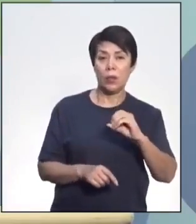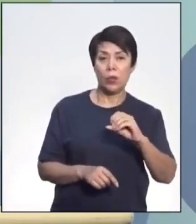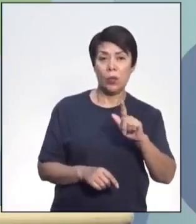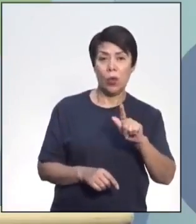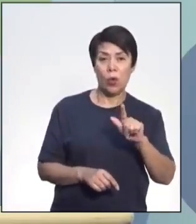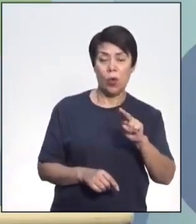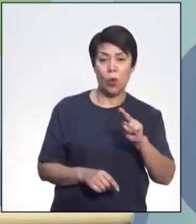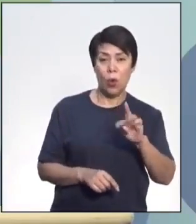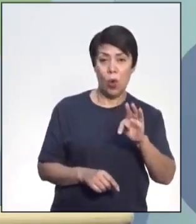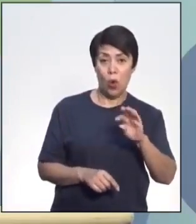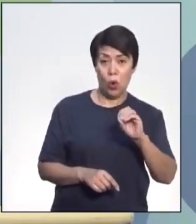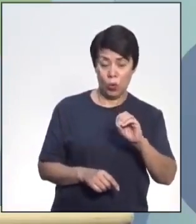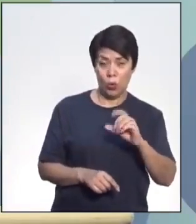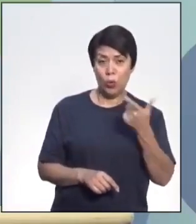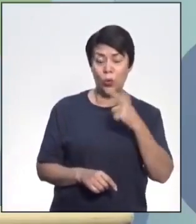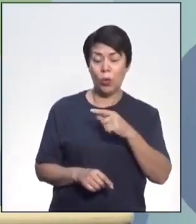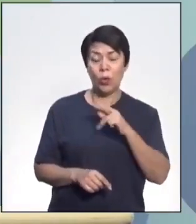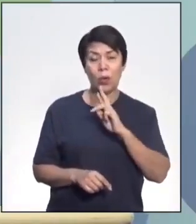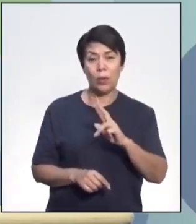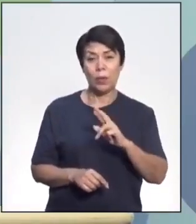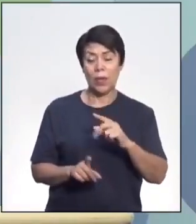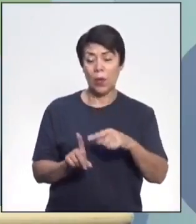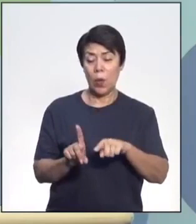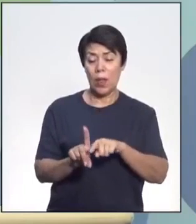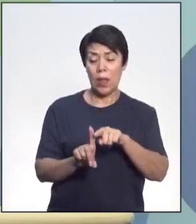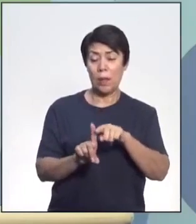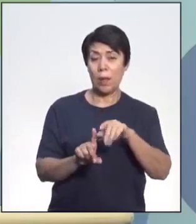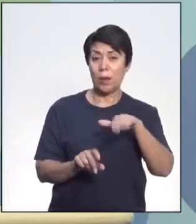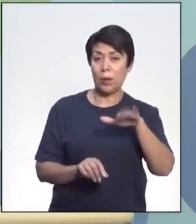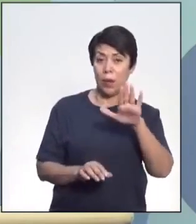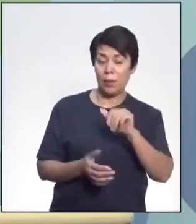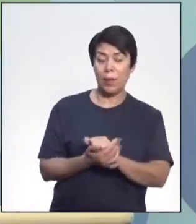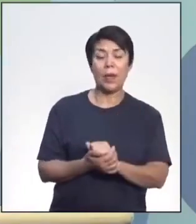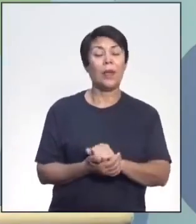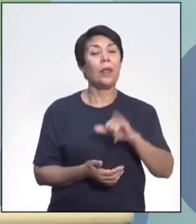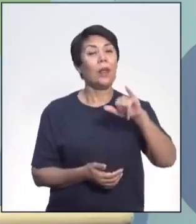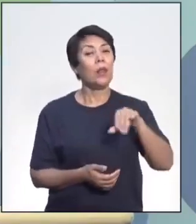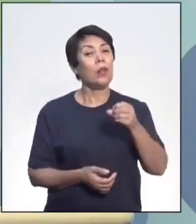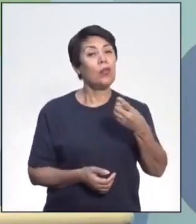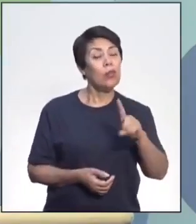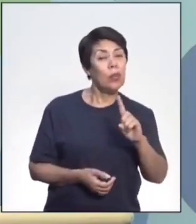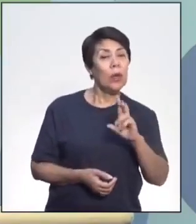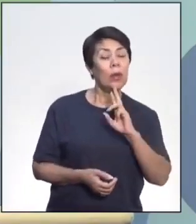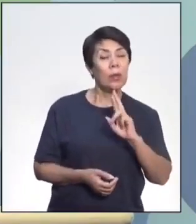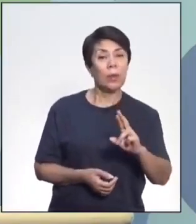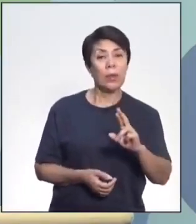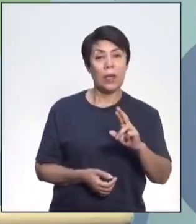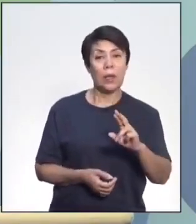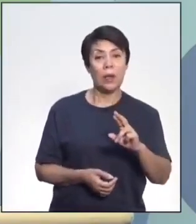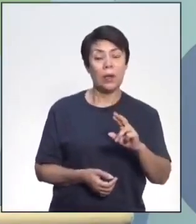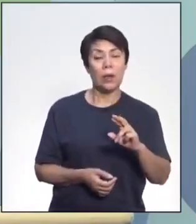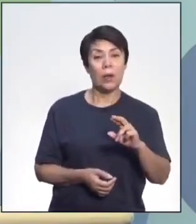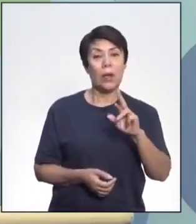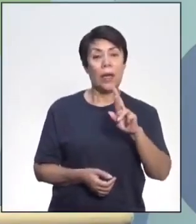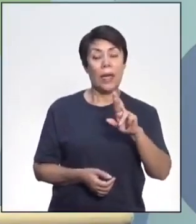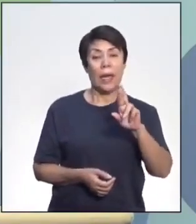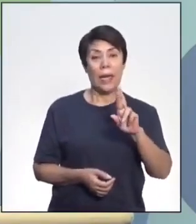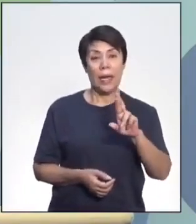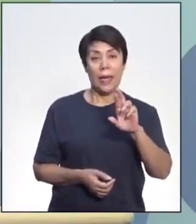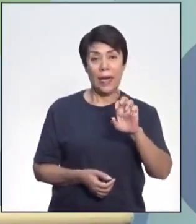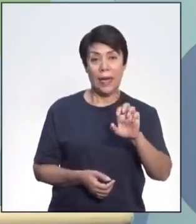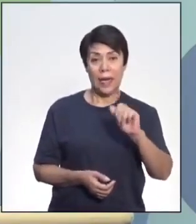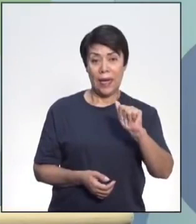João, alterando a temperatura. O João Pedro disse que diminuindo o